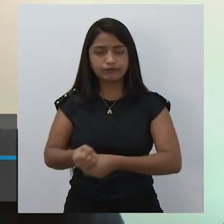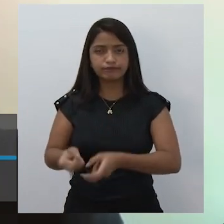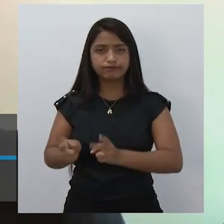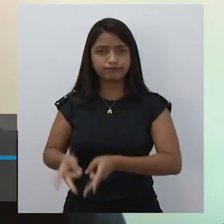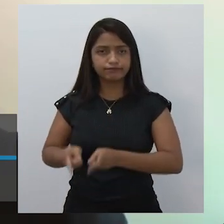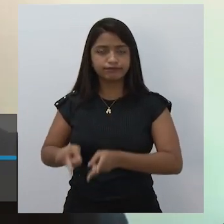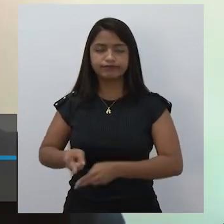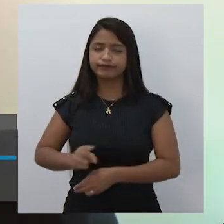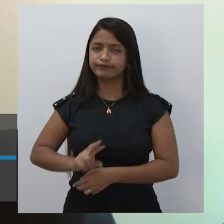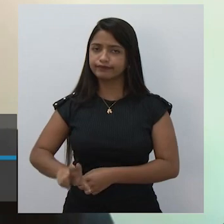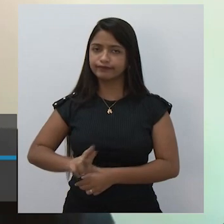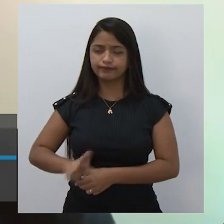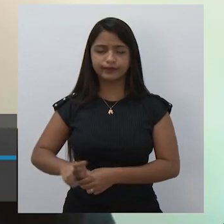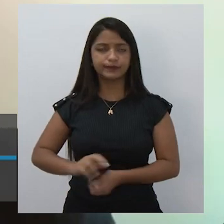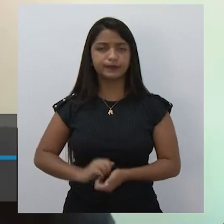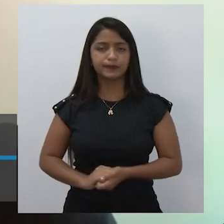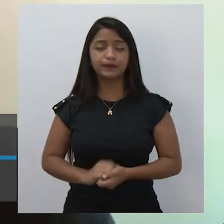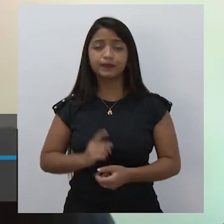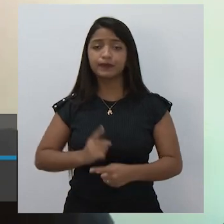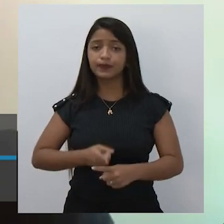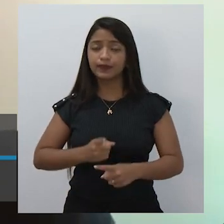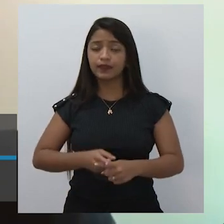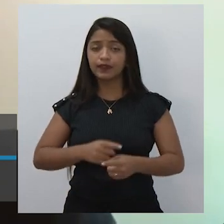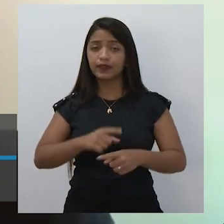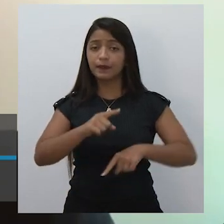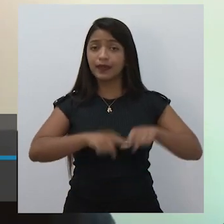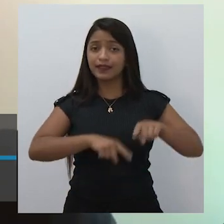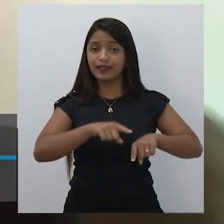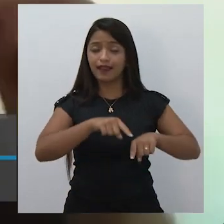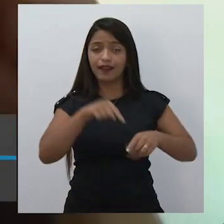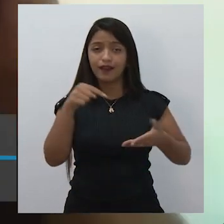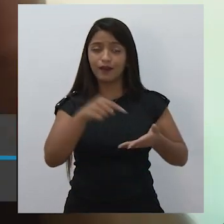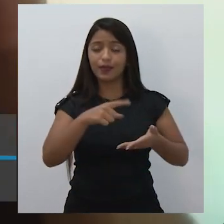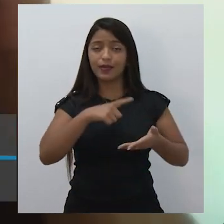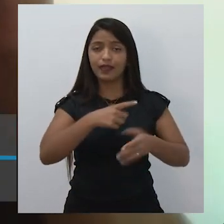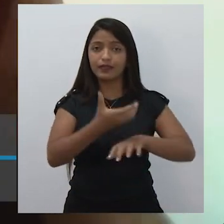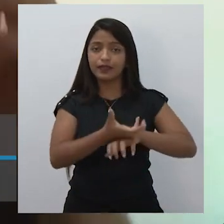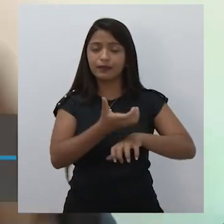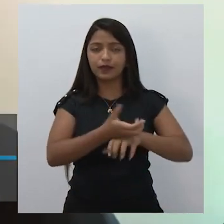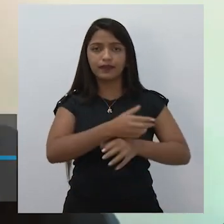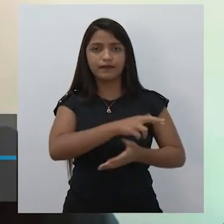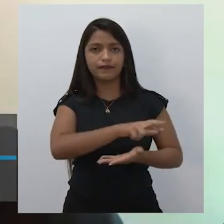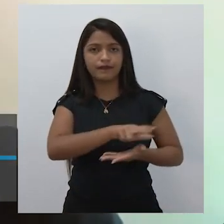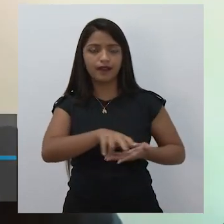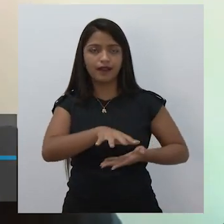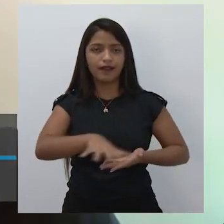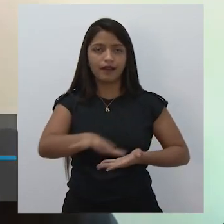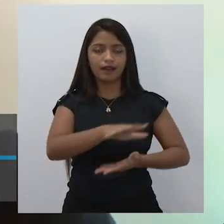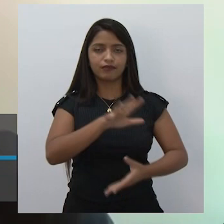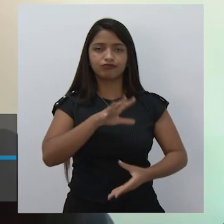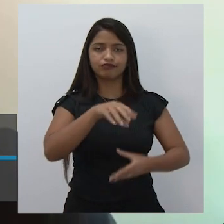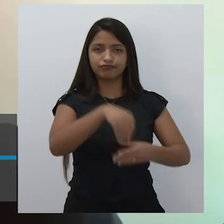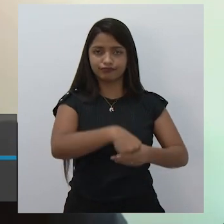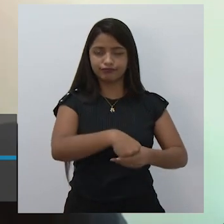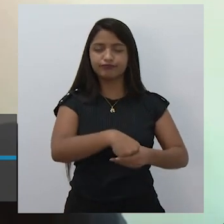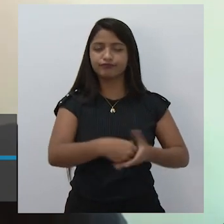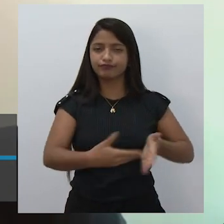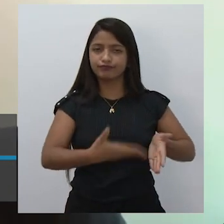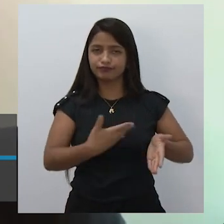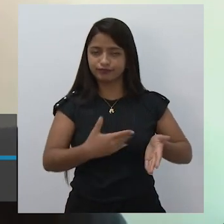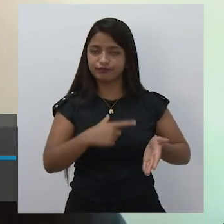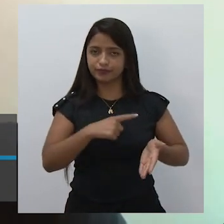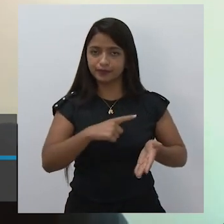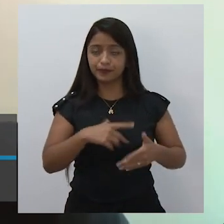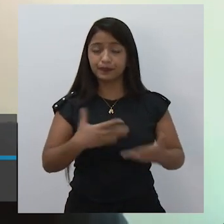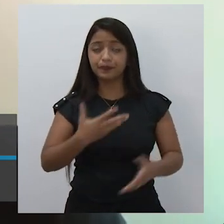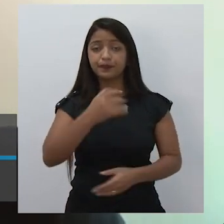de um material que vem por área, né? Tanto porque, se a gente parar para pensar sobre o ensino de